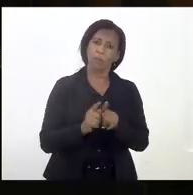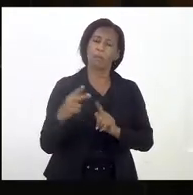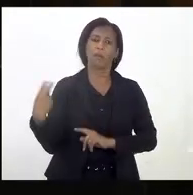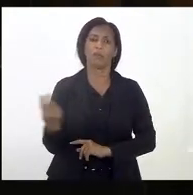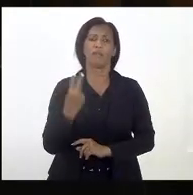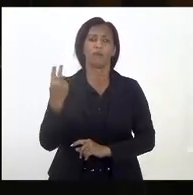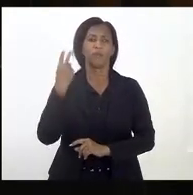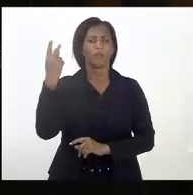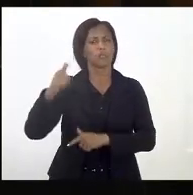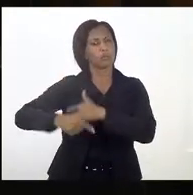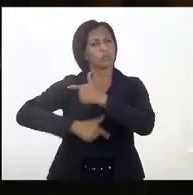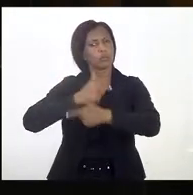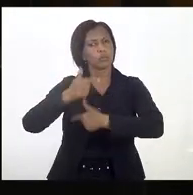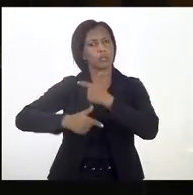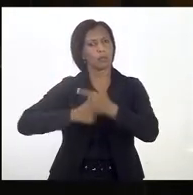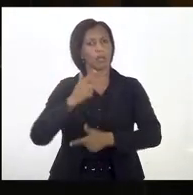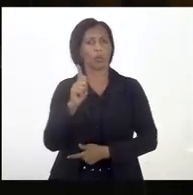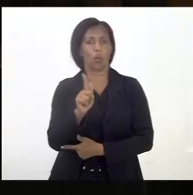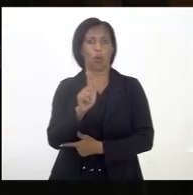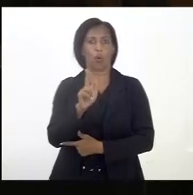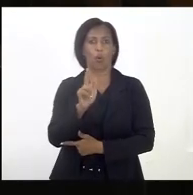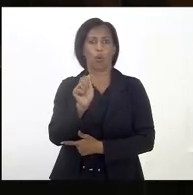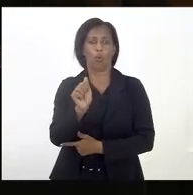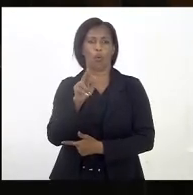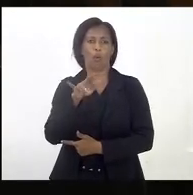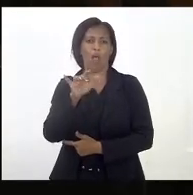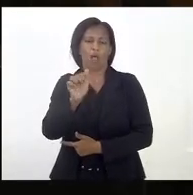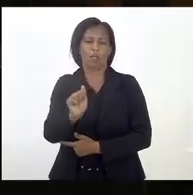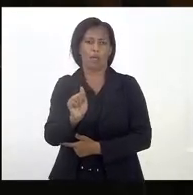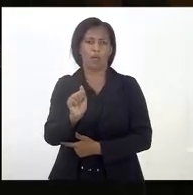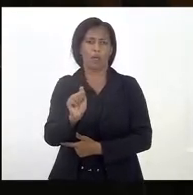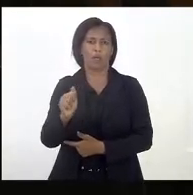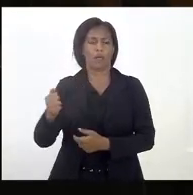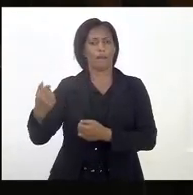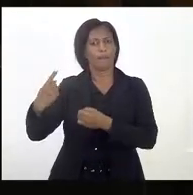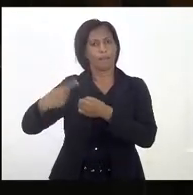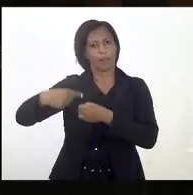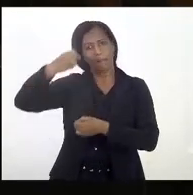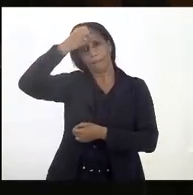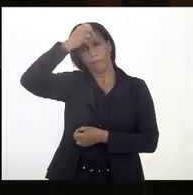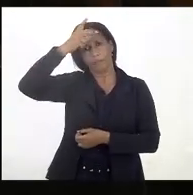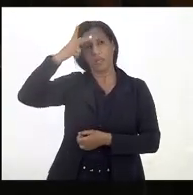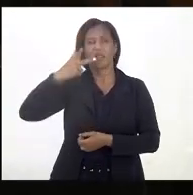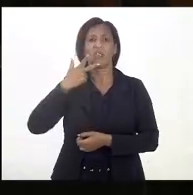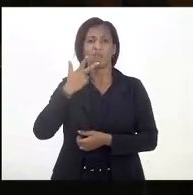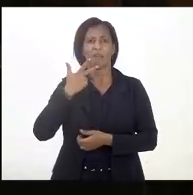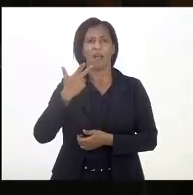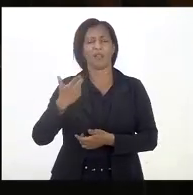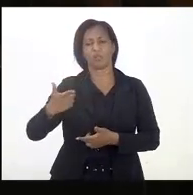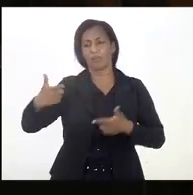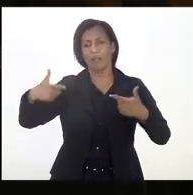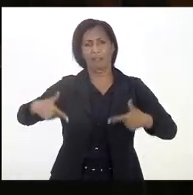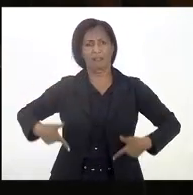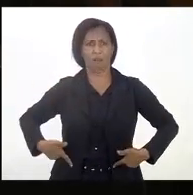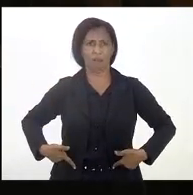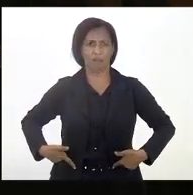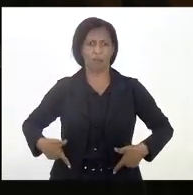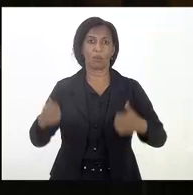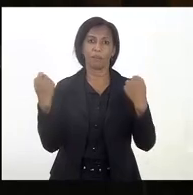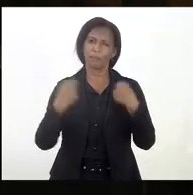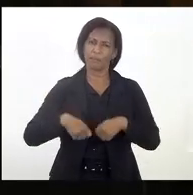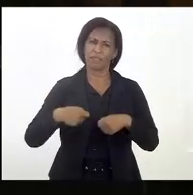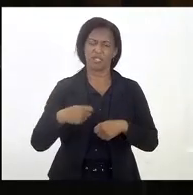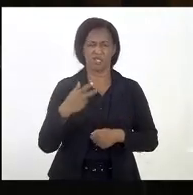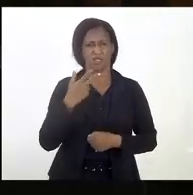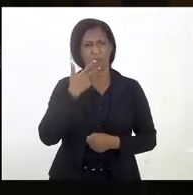valorização do servidor público da Guarda Municipal que versam exatamente sobre o armamento da guarda municipal eu tive oportunidade de dar o